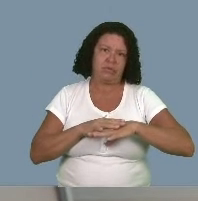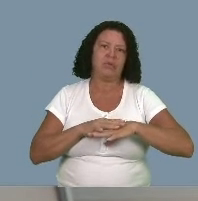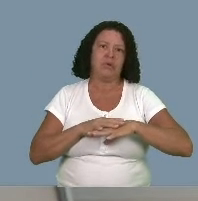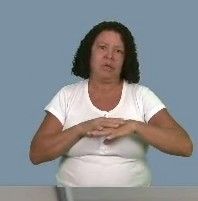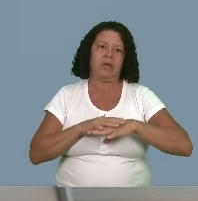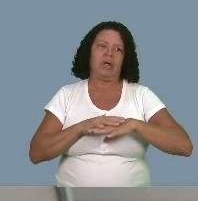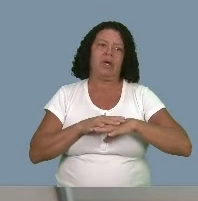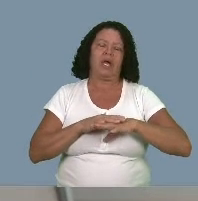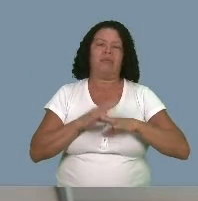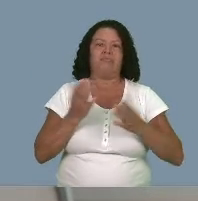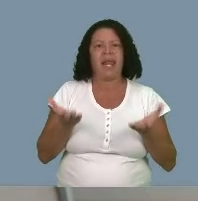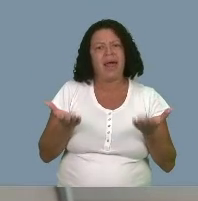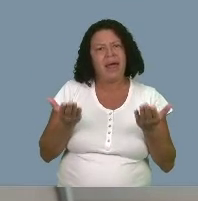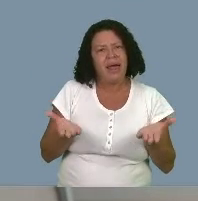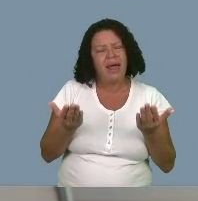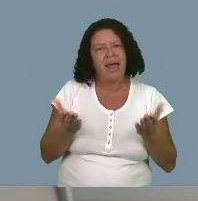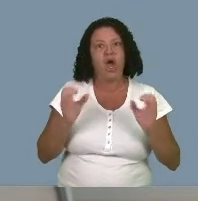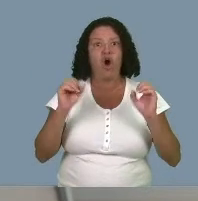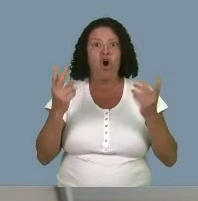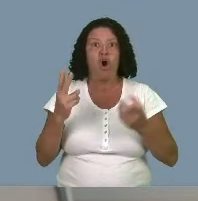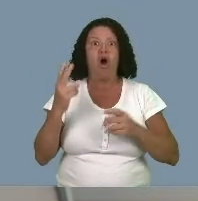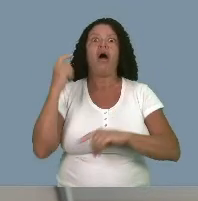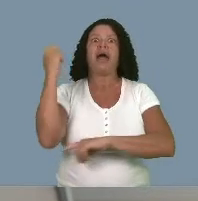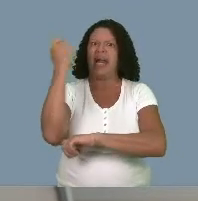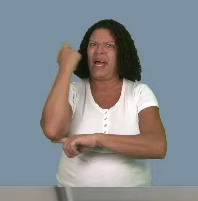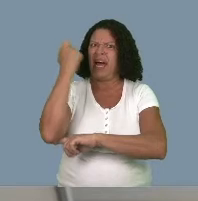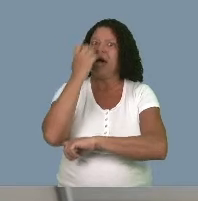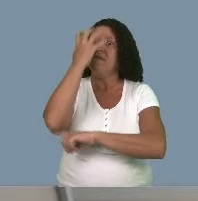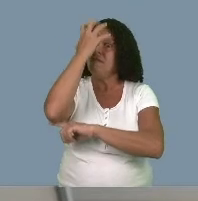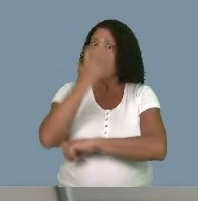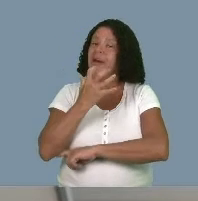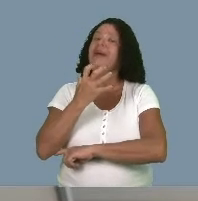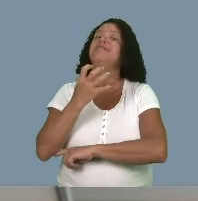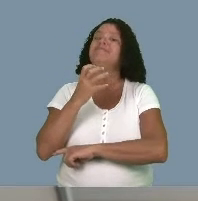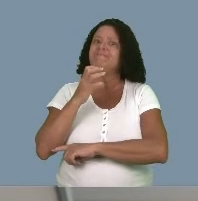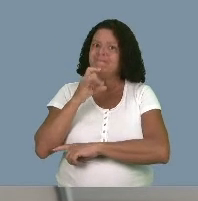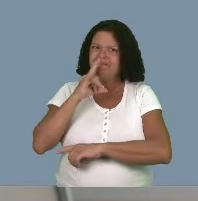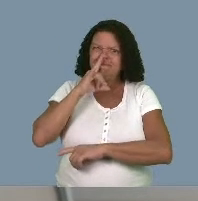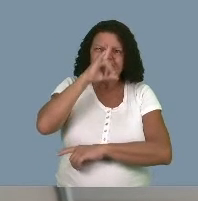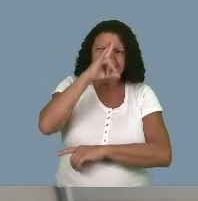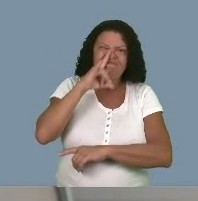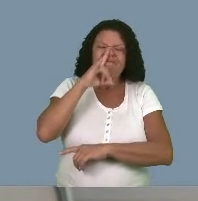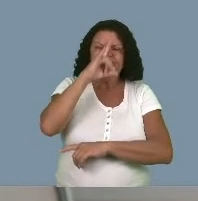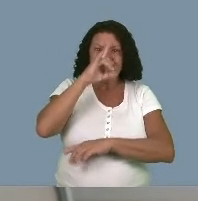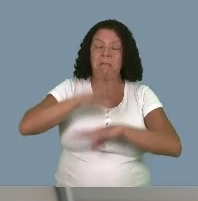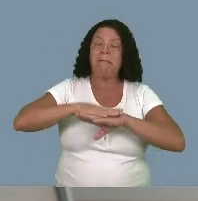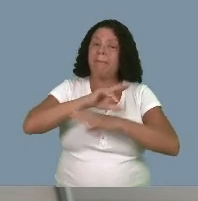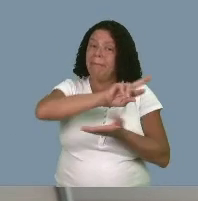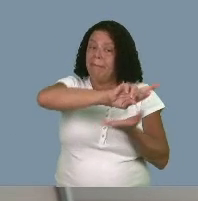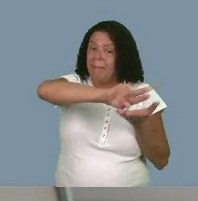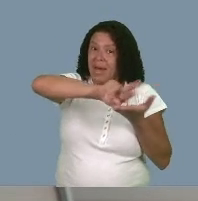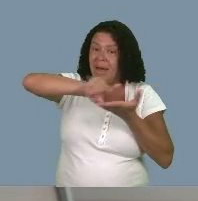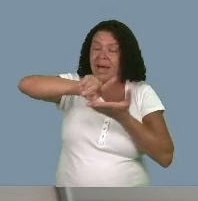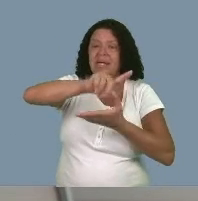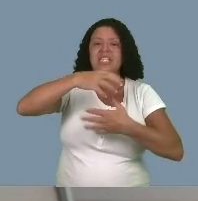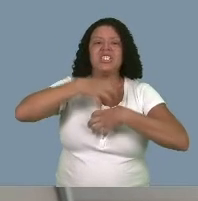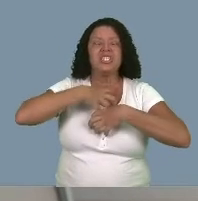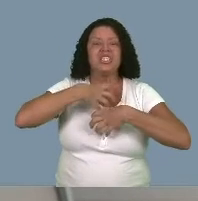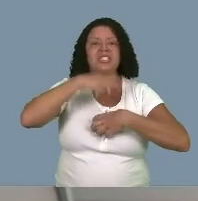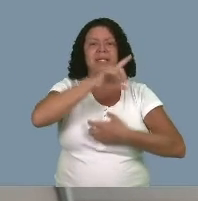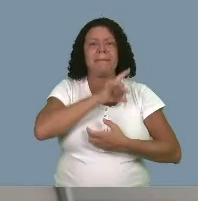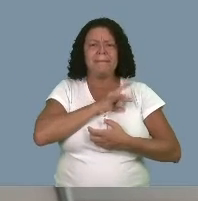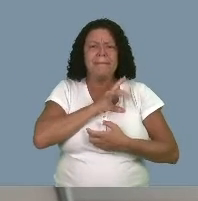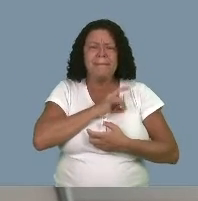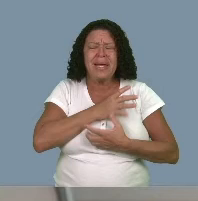mais branda ou seja de forma mais grave. São vários os casos, né? O que esse sentimento de medo,